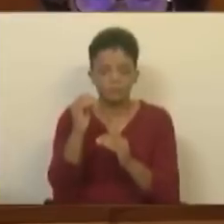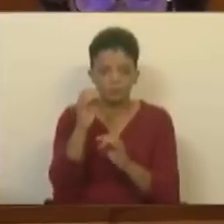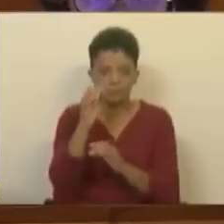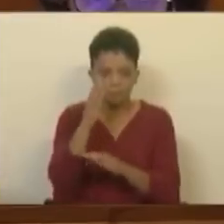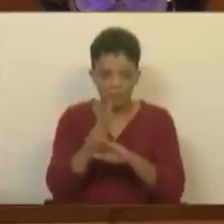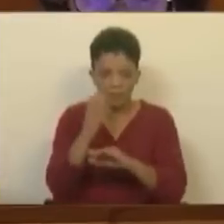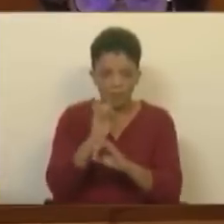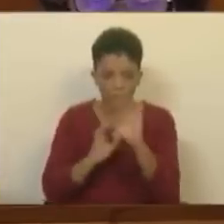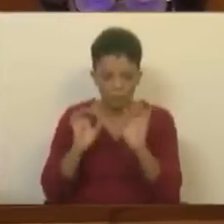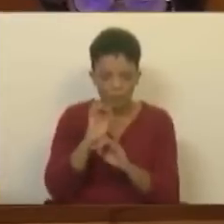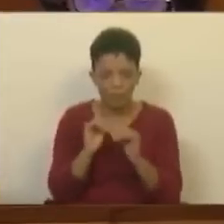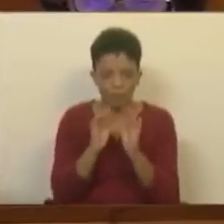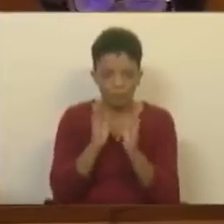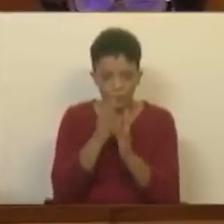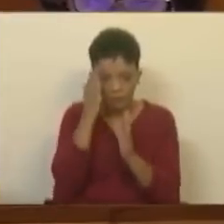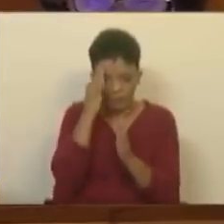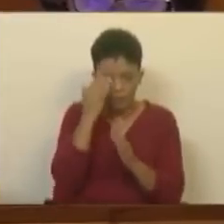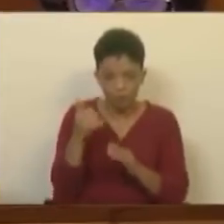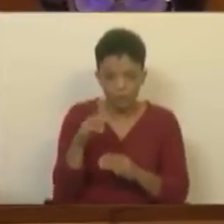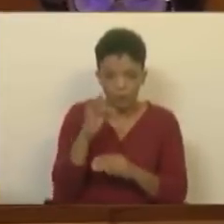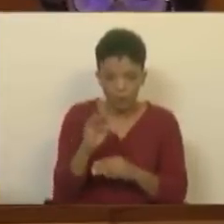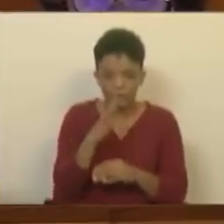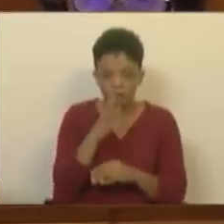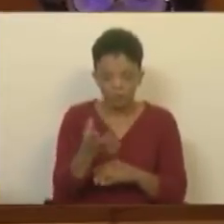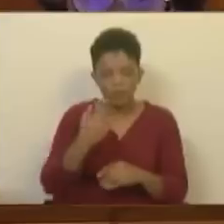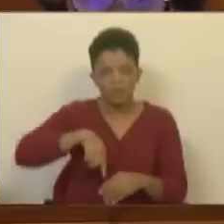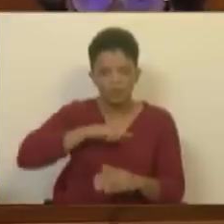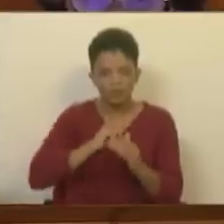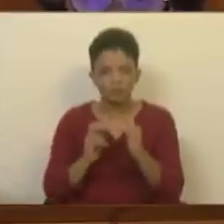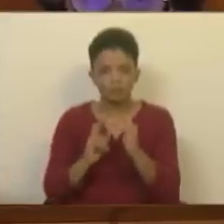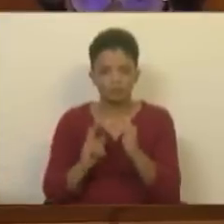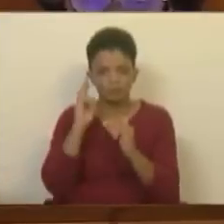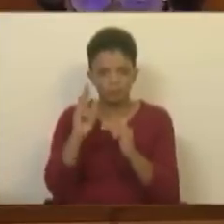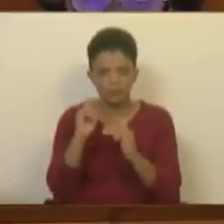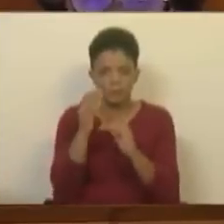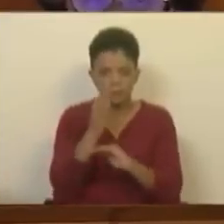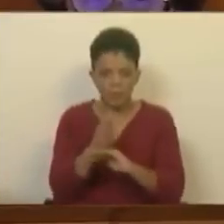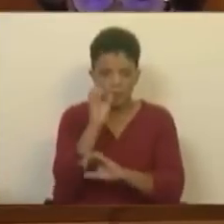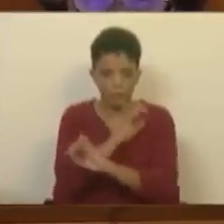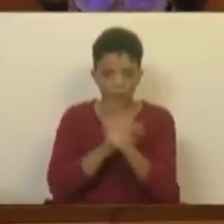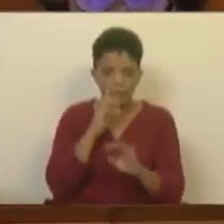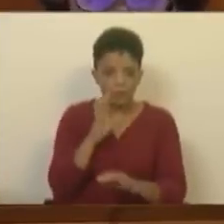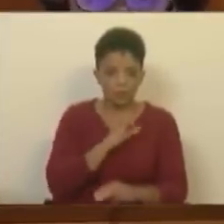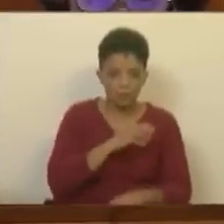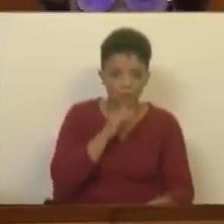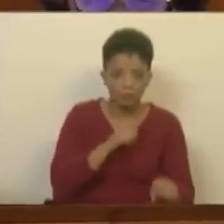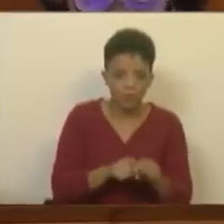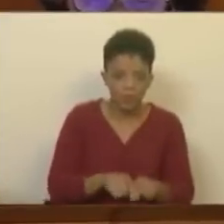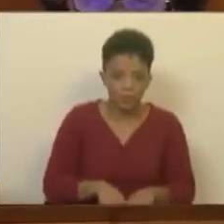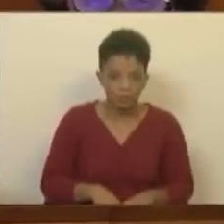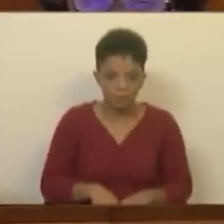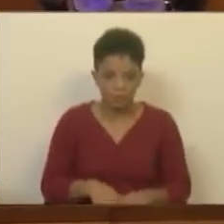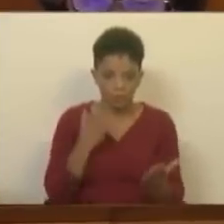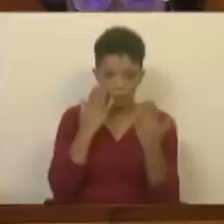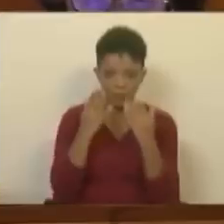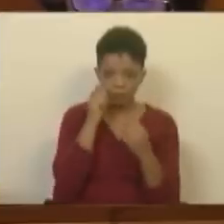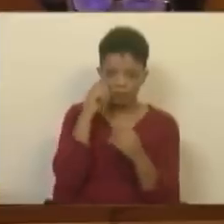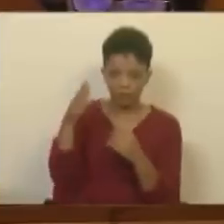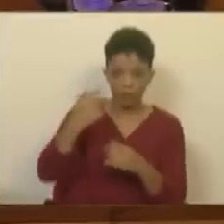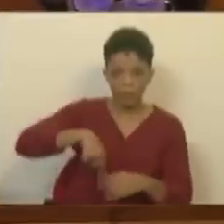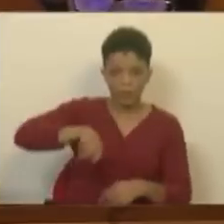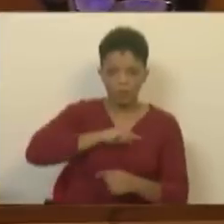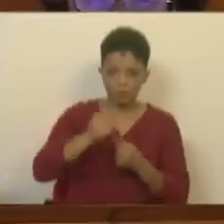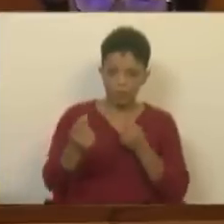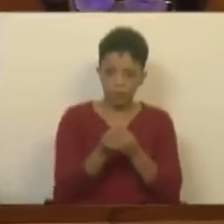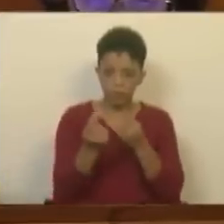todos os programas que já existem para 2024 vamos dizer Acima da Média europeia portanto senhor Deputado não só na comparação externa tamos